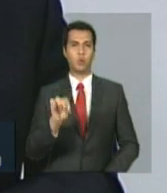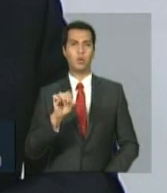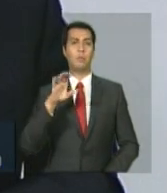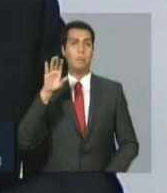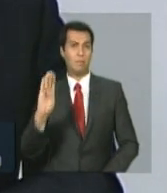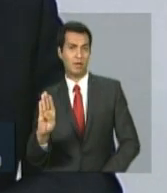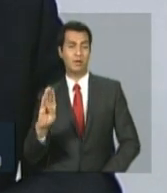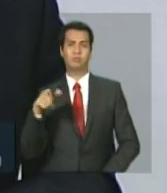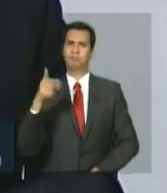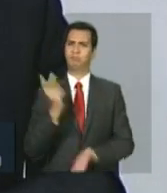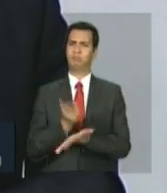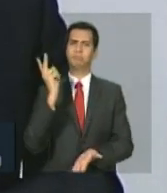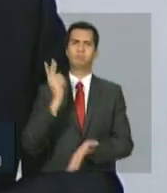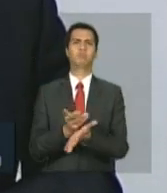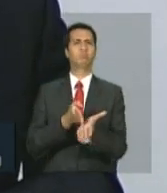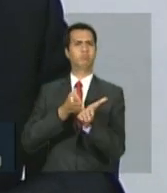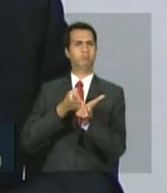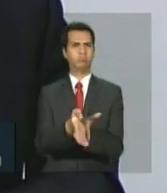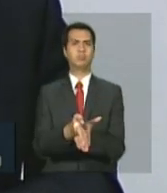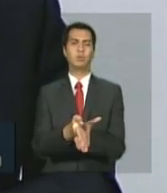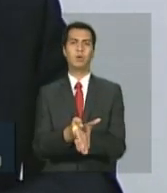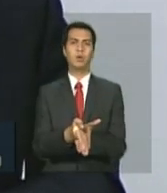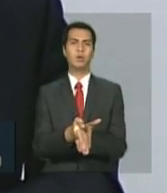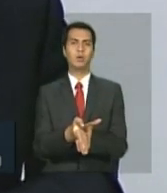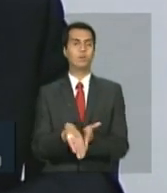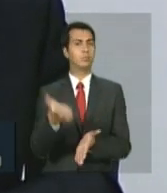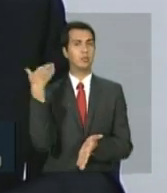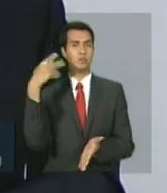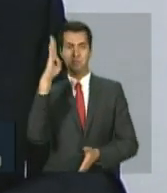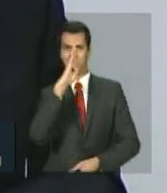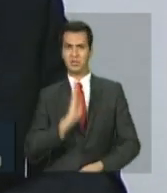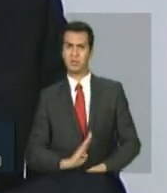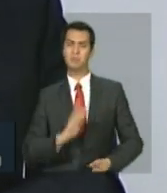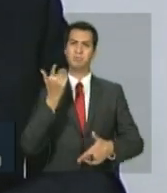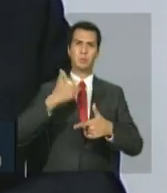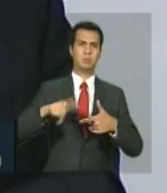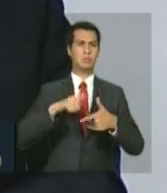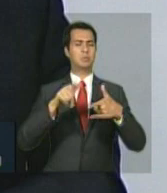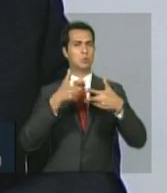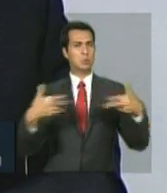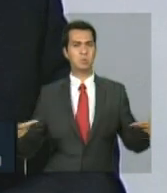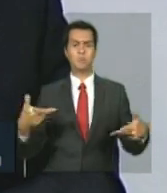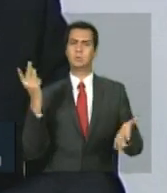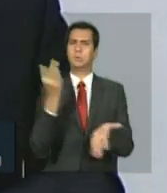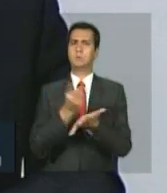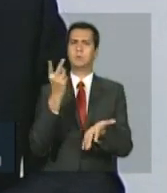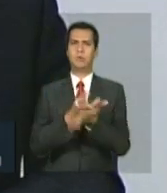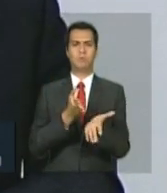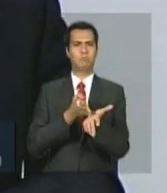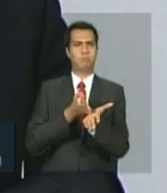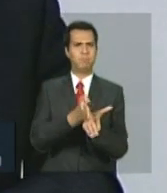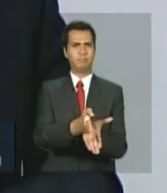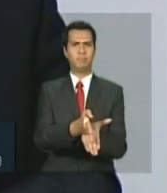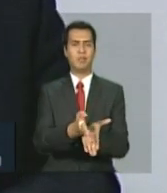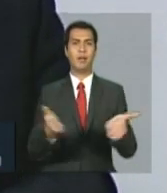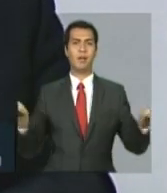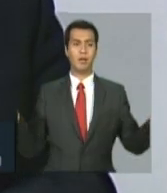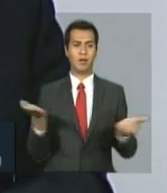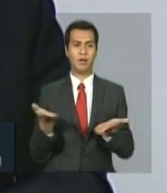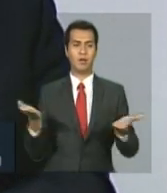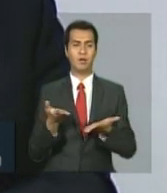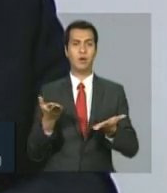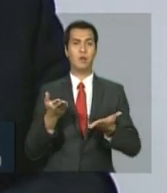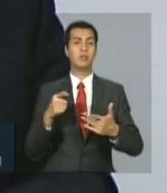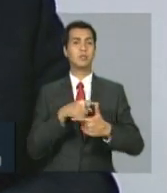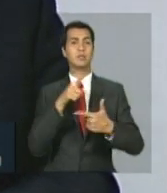nos momentos mais duros e difíceis da vida brasileira. E creio que é uma irresponsabilidade a segunda